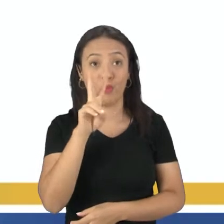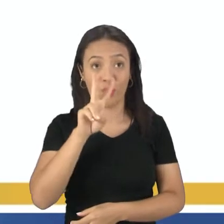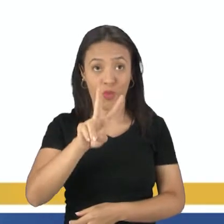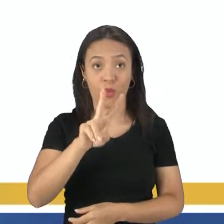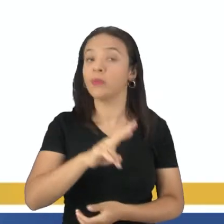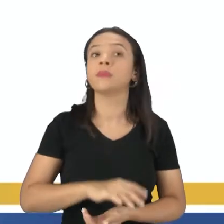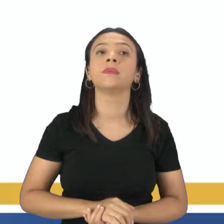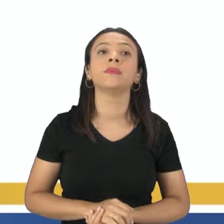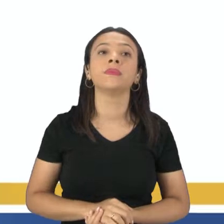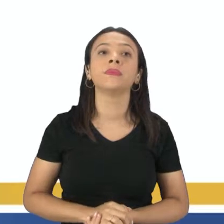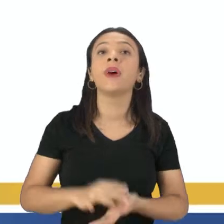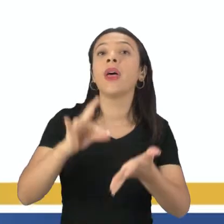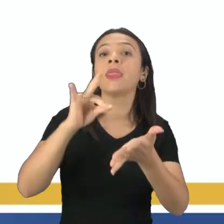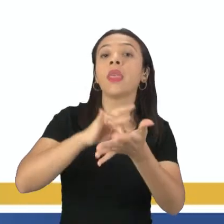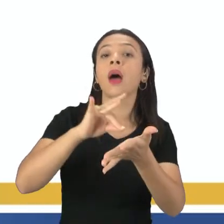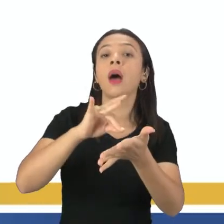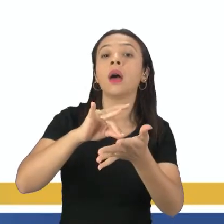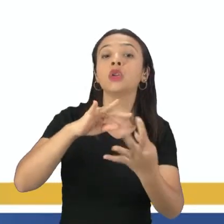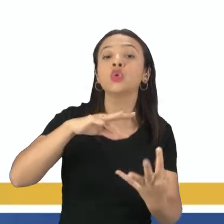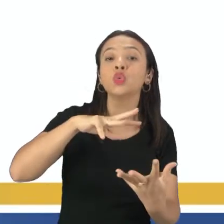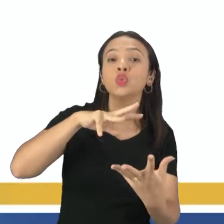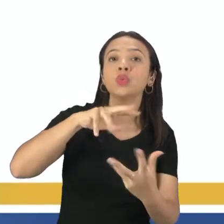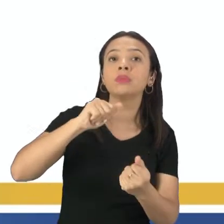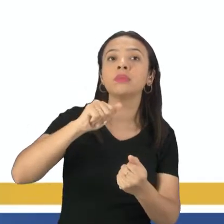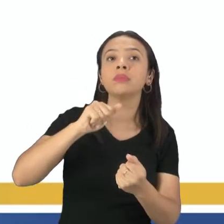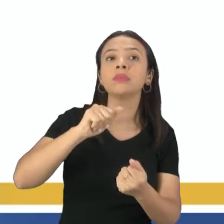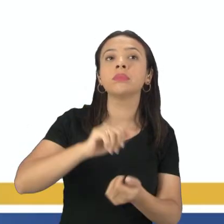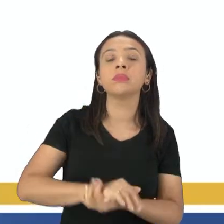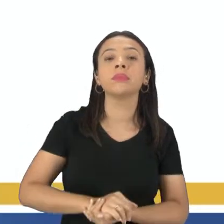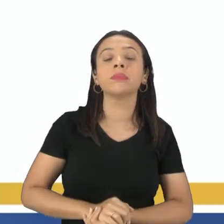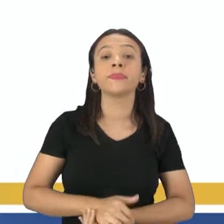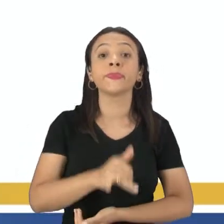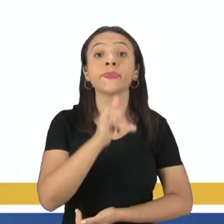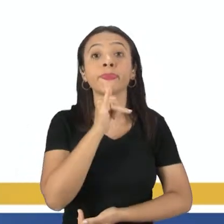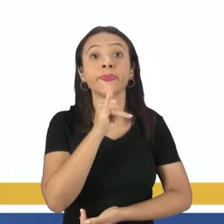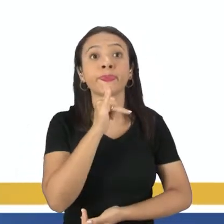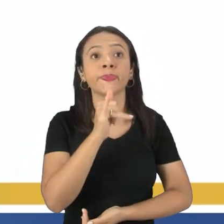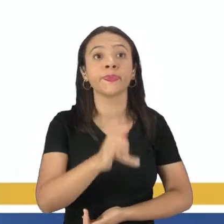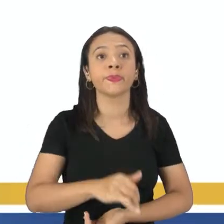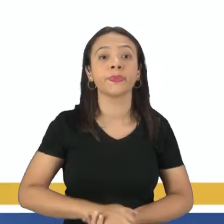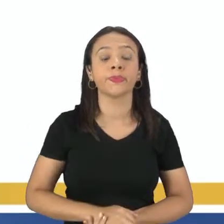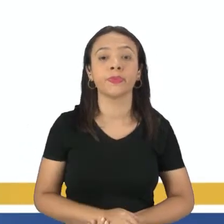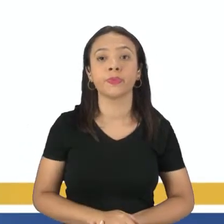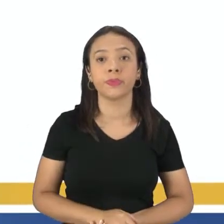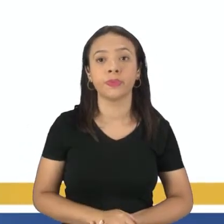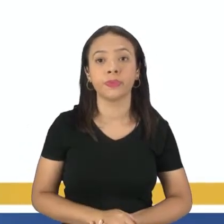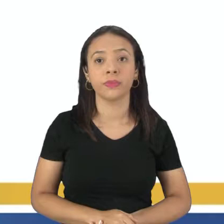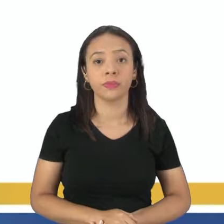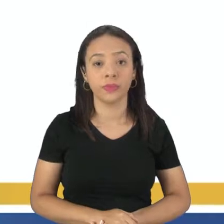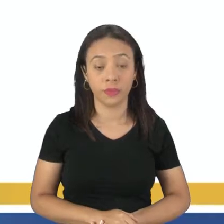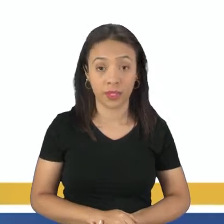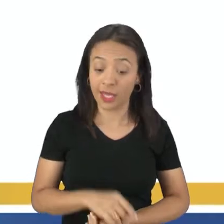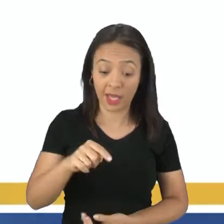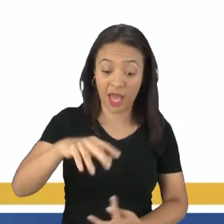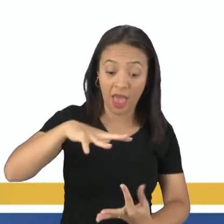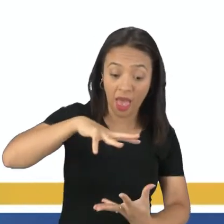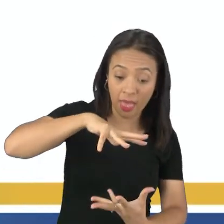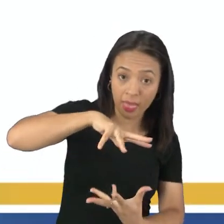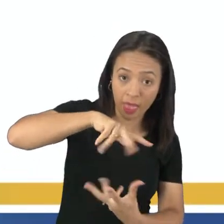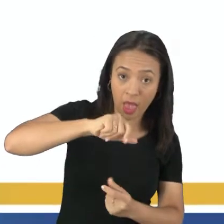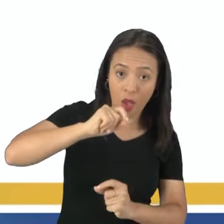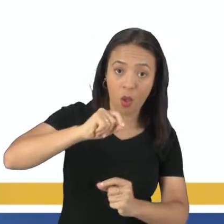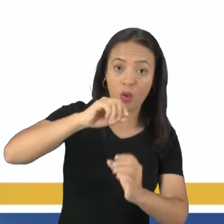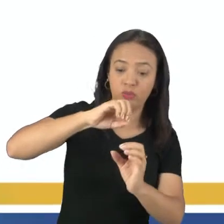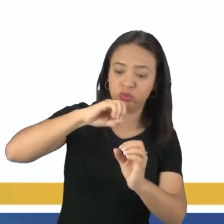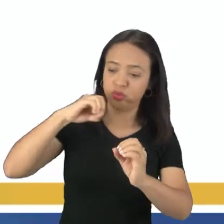falar sobre verdades universais. The earth revolves around the sun. A Terra gira em